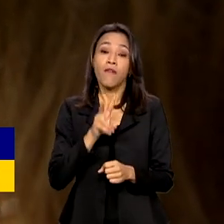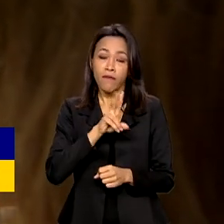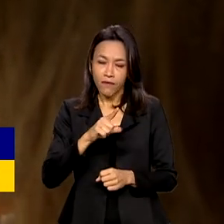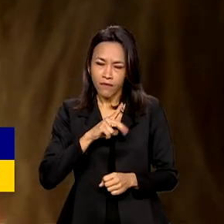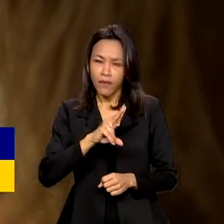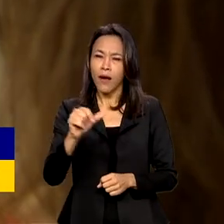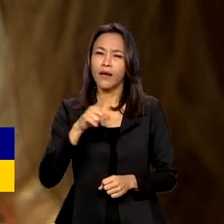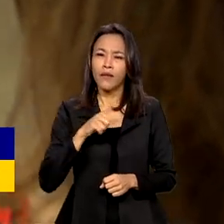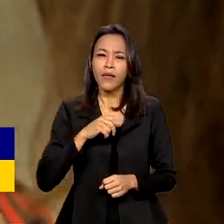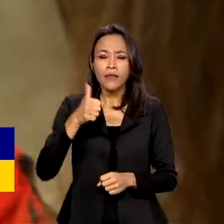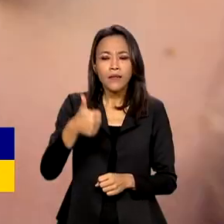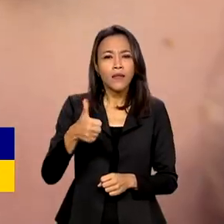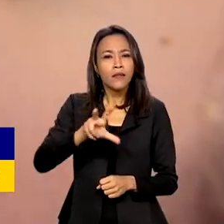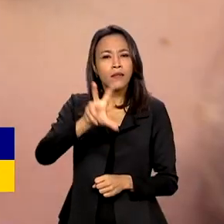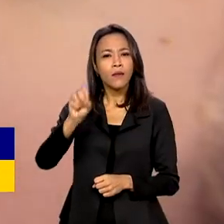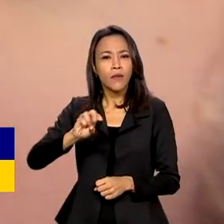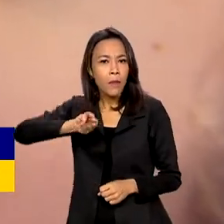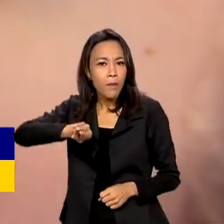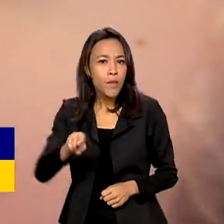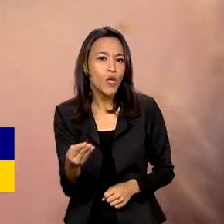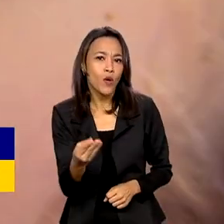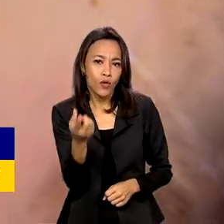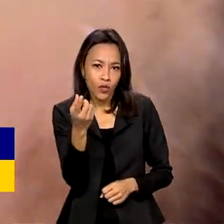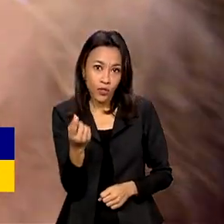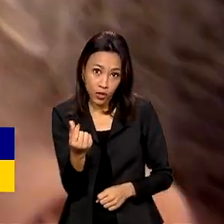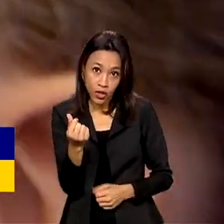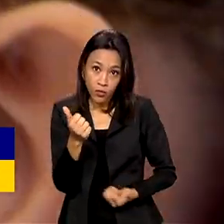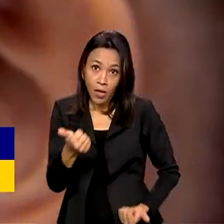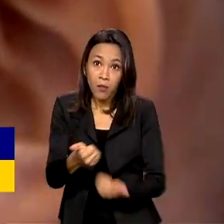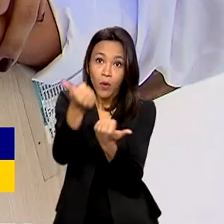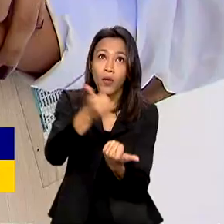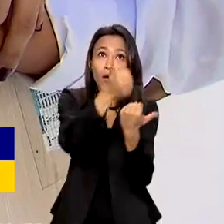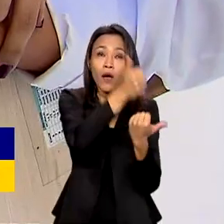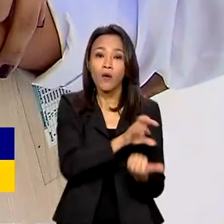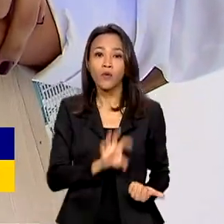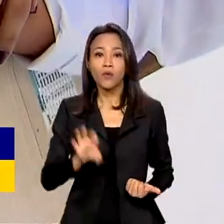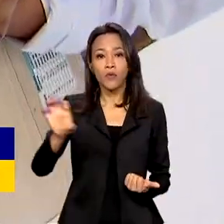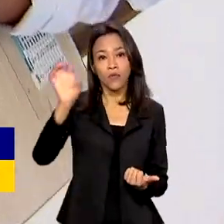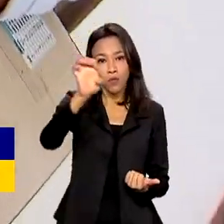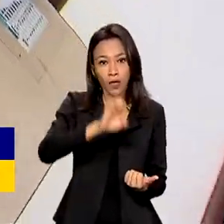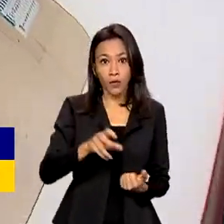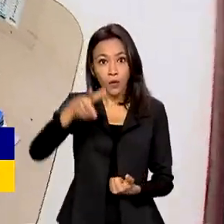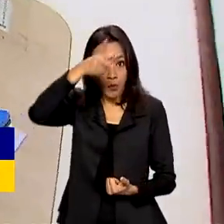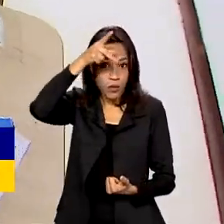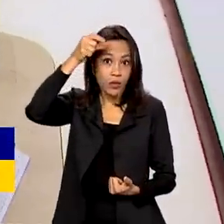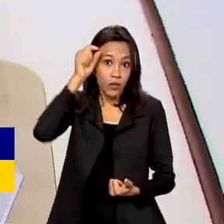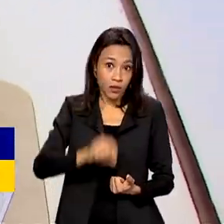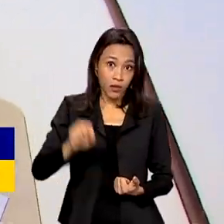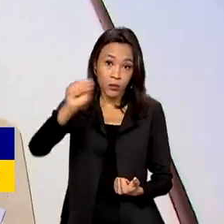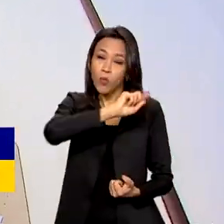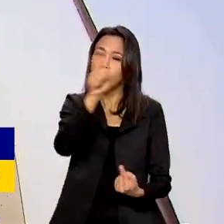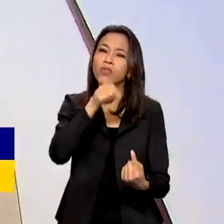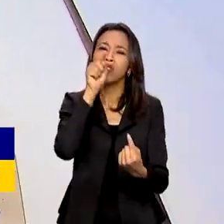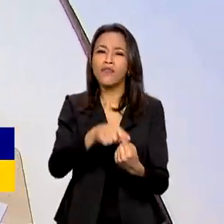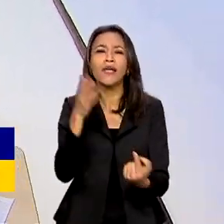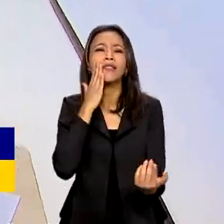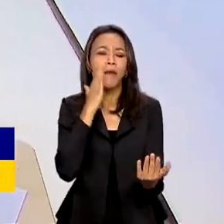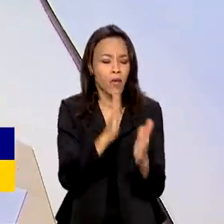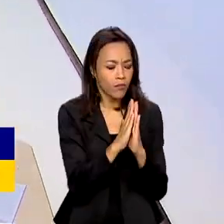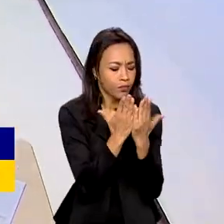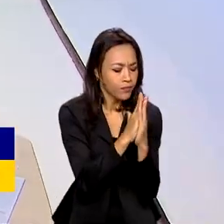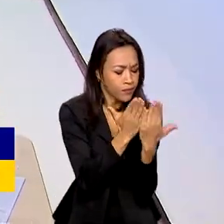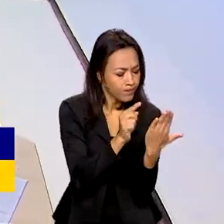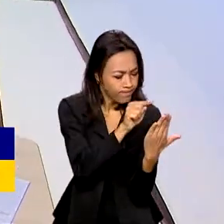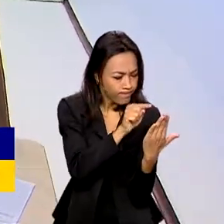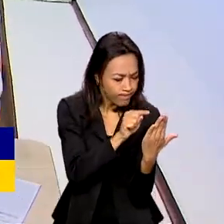com R$ 150 milhões para apoiar estados e municípios. A meta é checar as cadernetas de vacinação com a